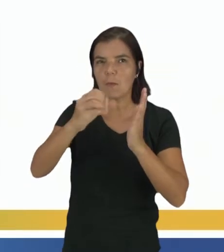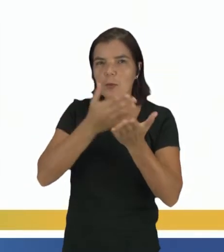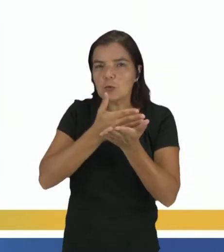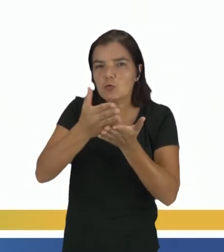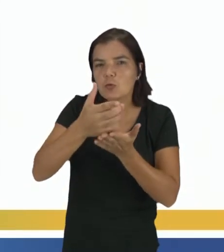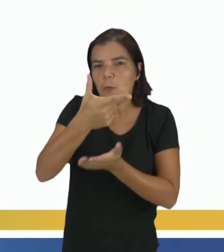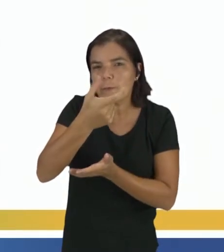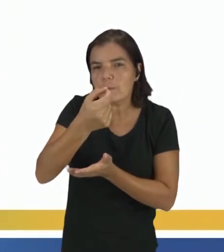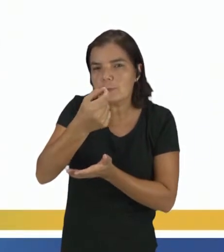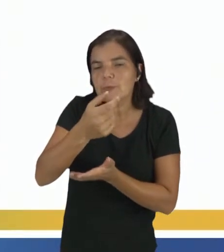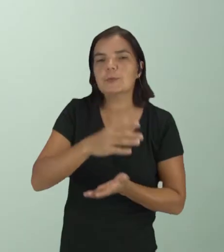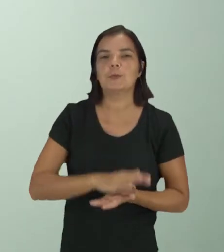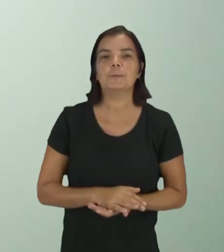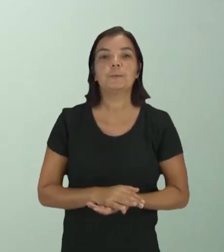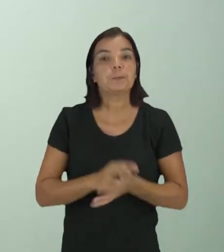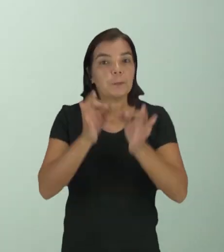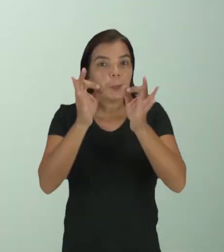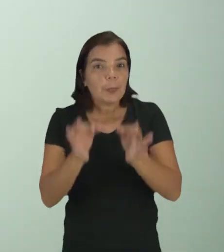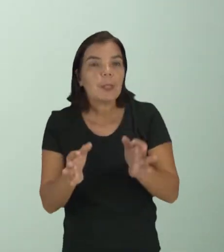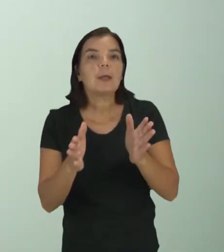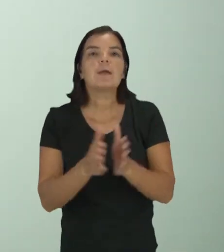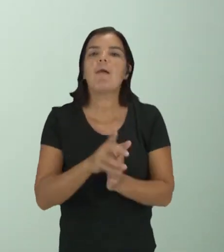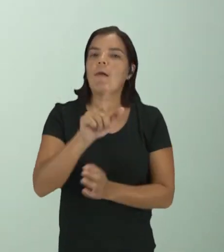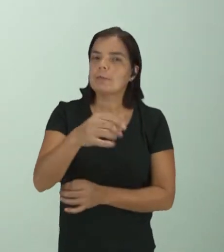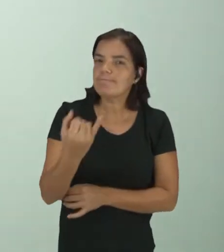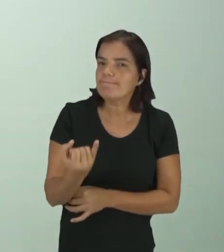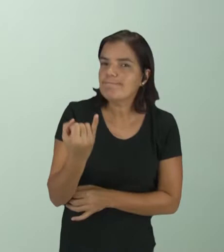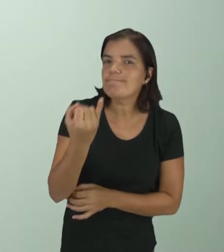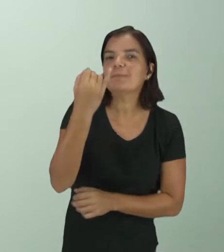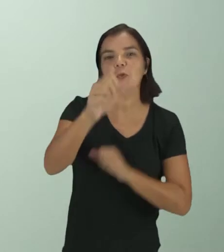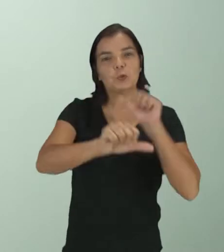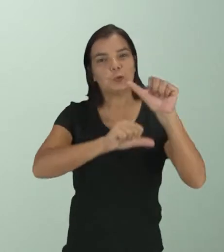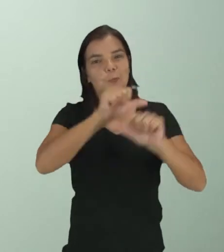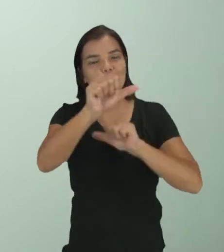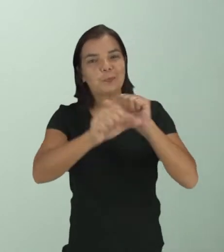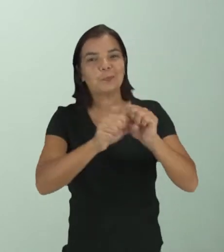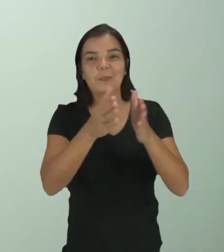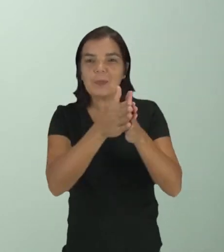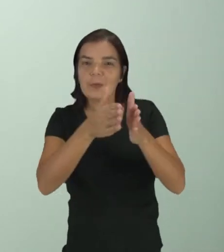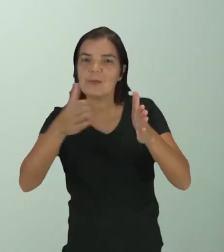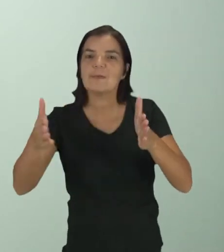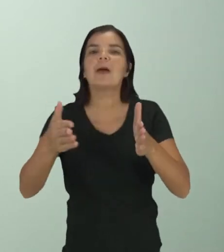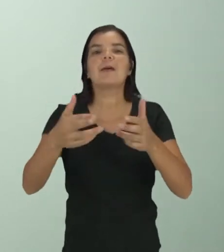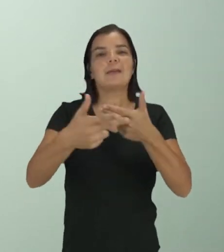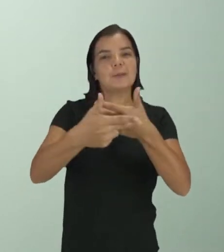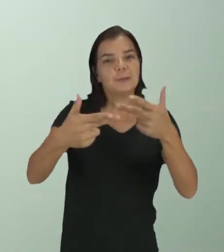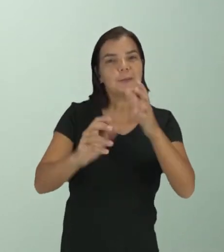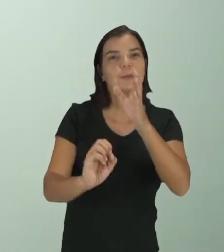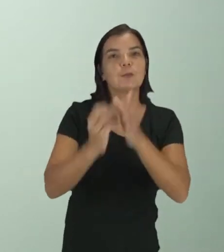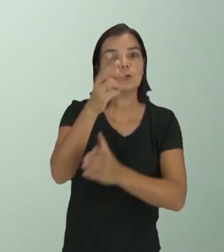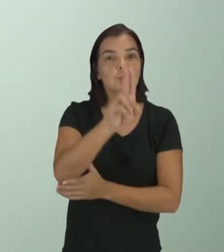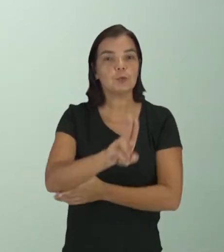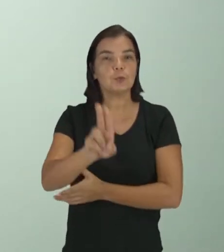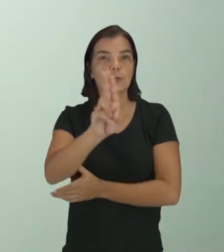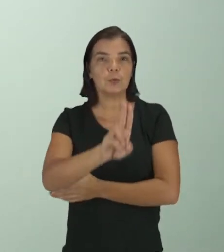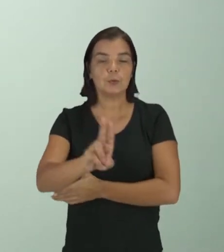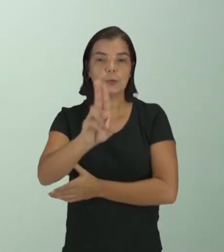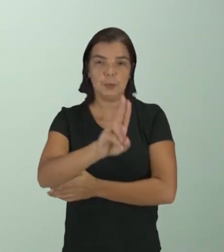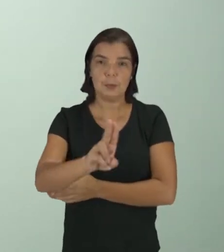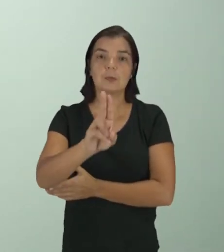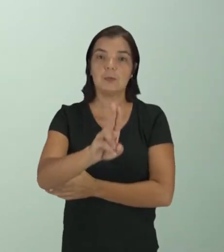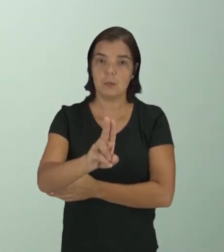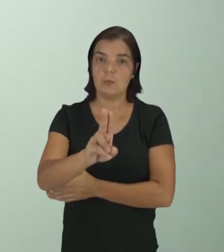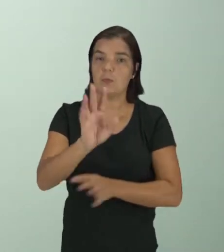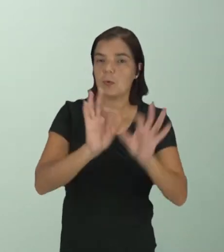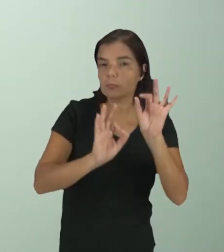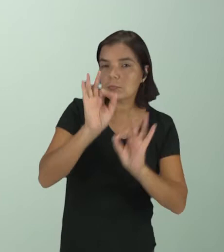e início do século XX. Correto? Ela foi uma importante transformação porque a partir dela vários mecanismos que nós utilizamos hoje,